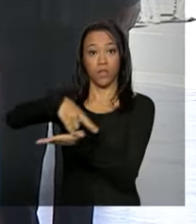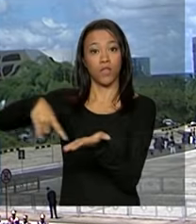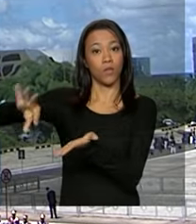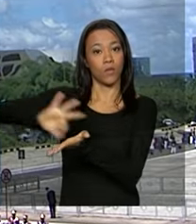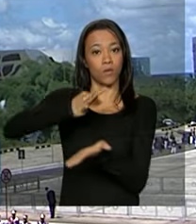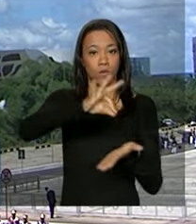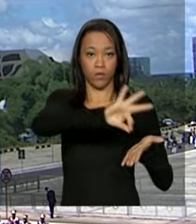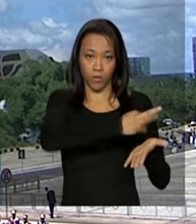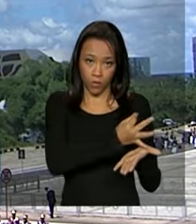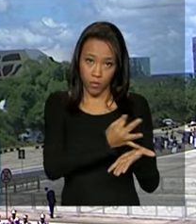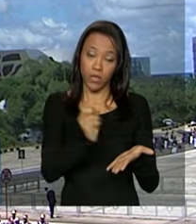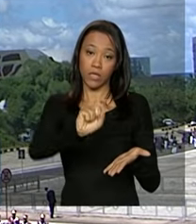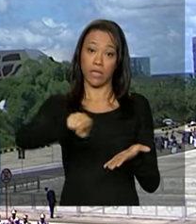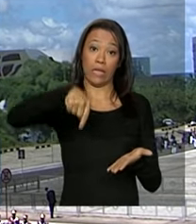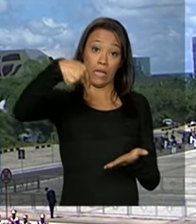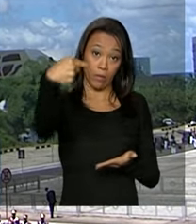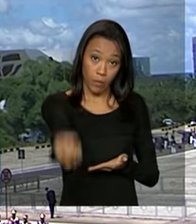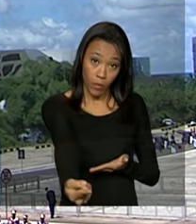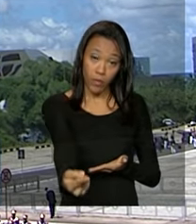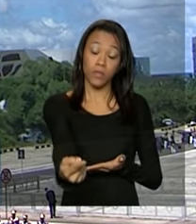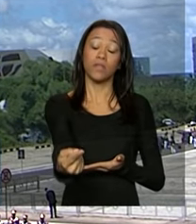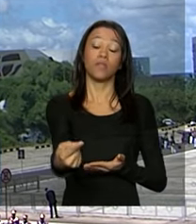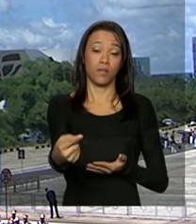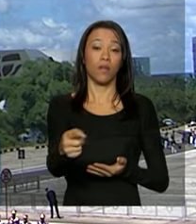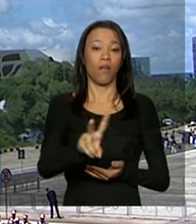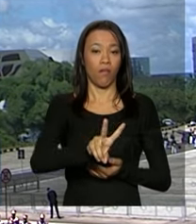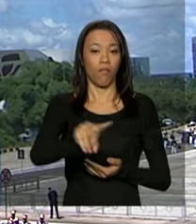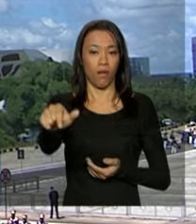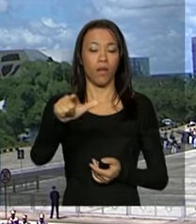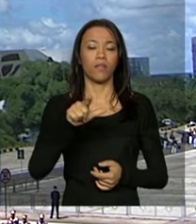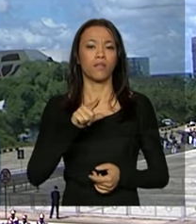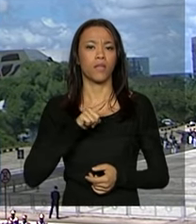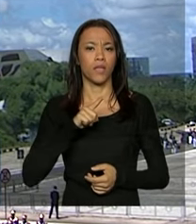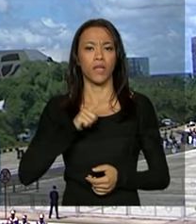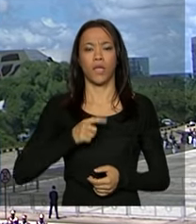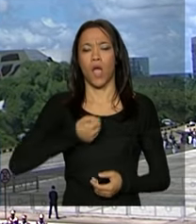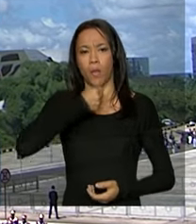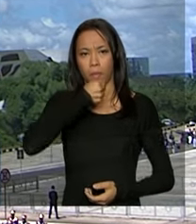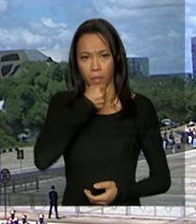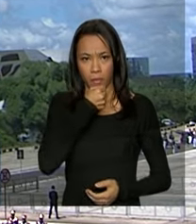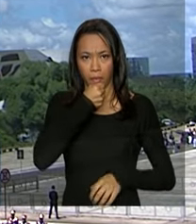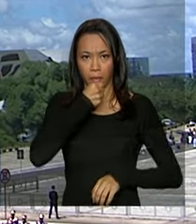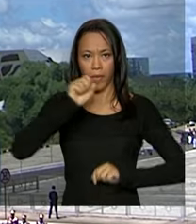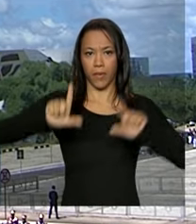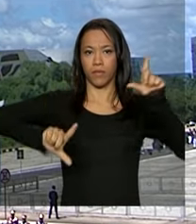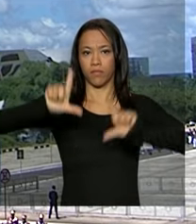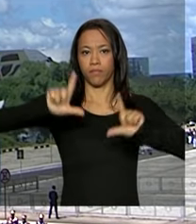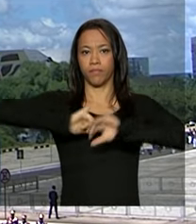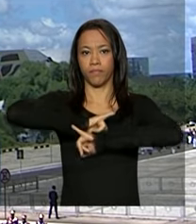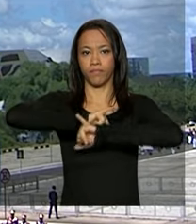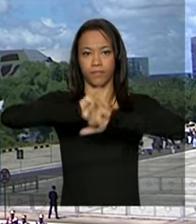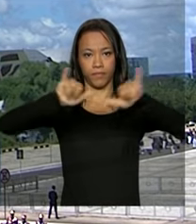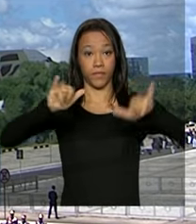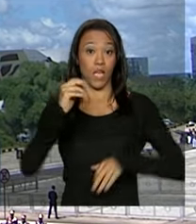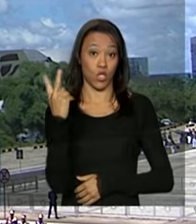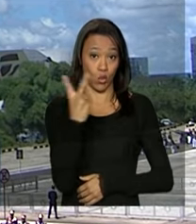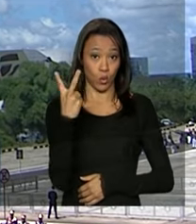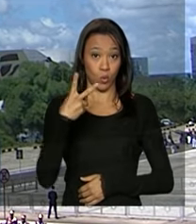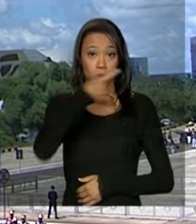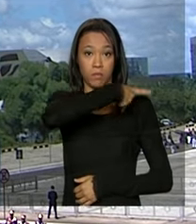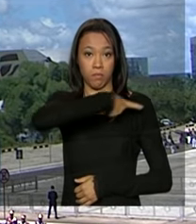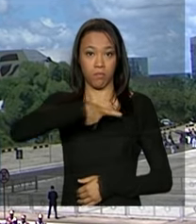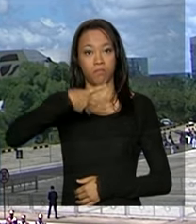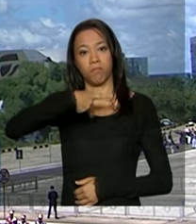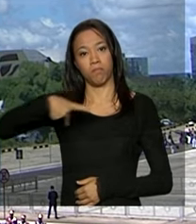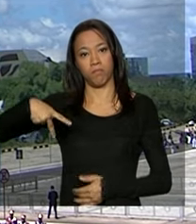E após essa cerimônia será concedida uma declaração à imprensa das duas